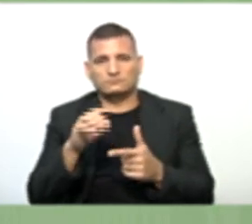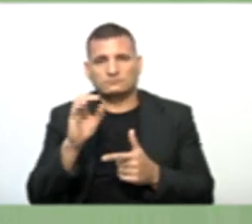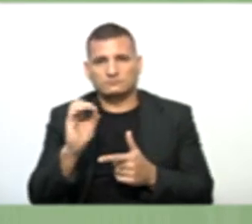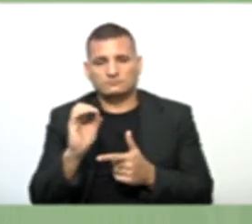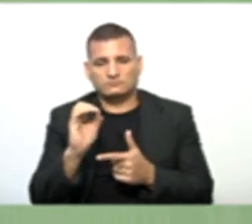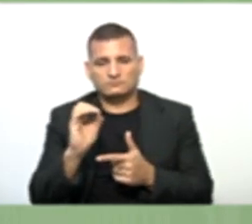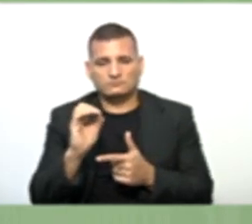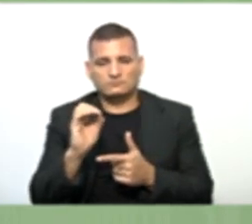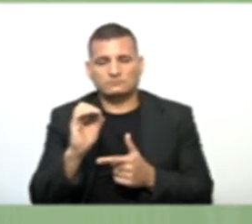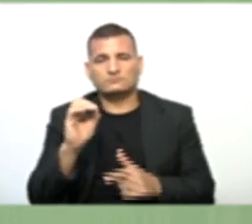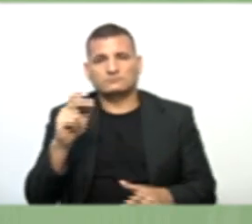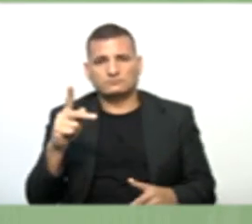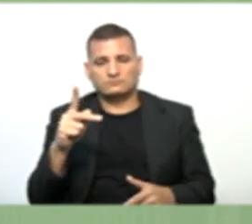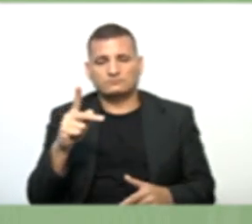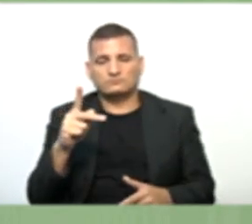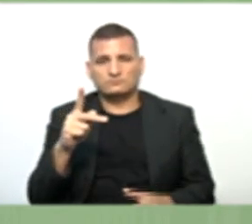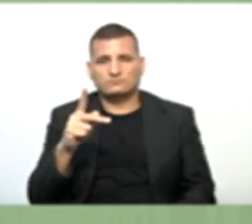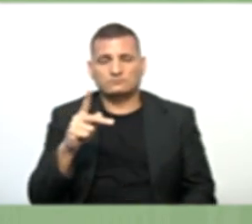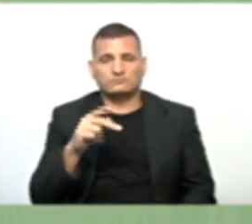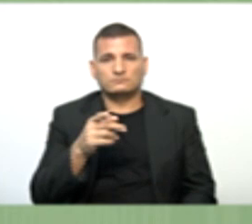quê?